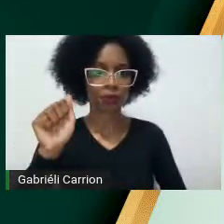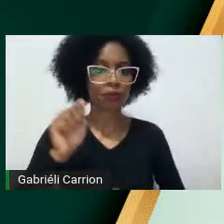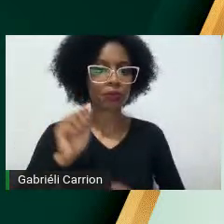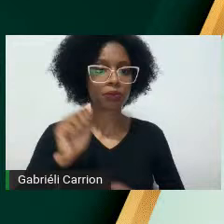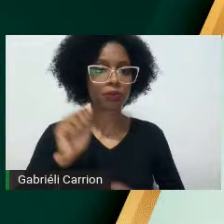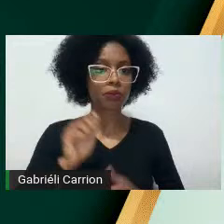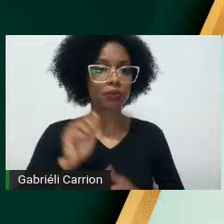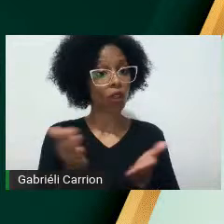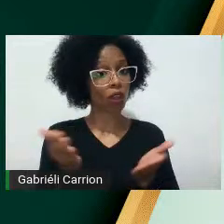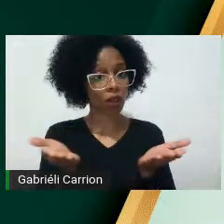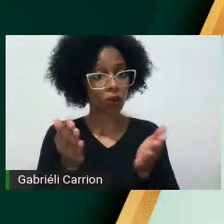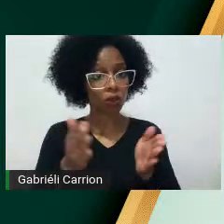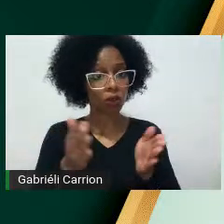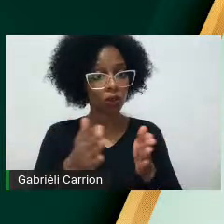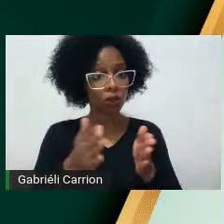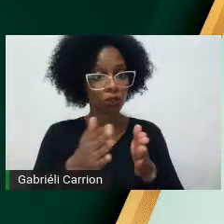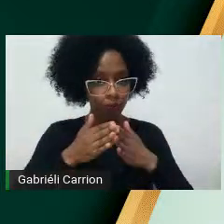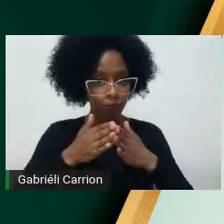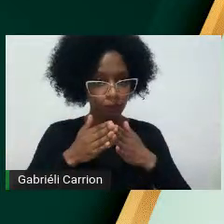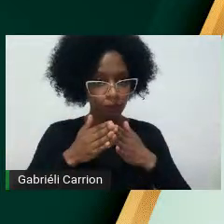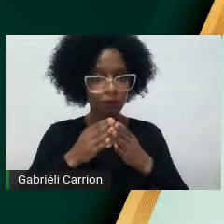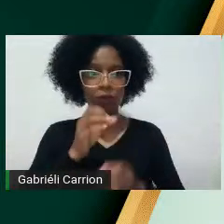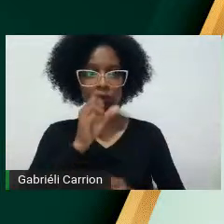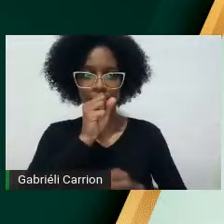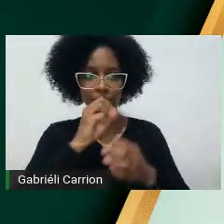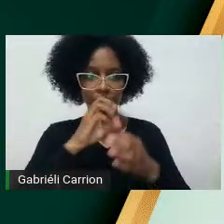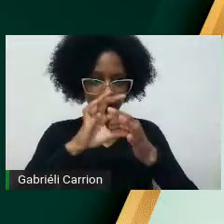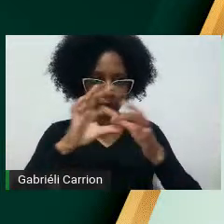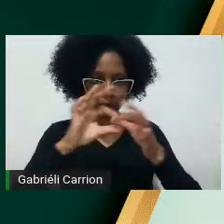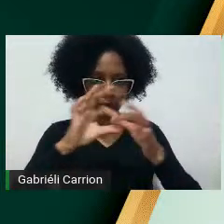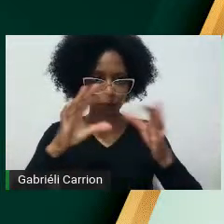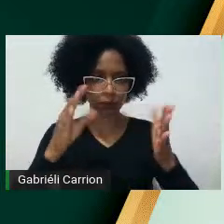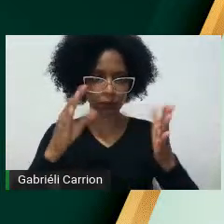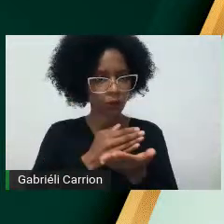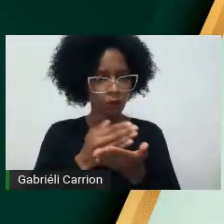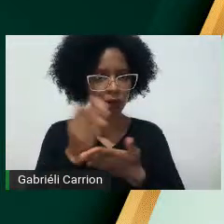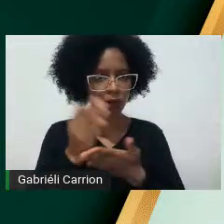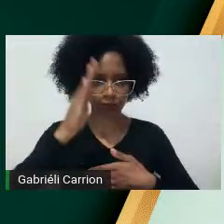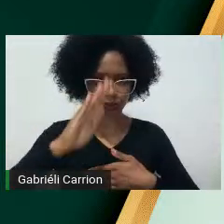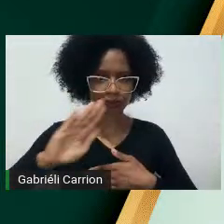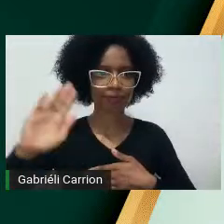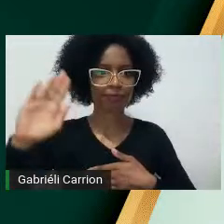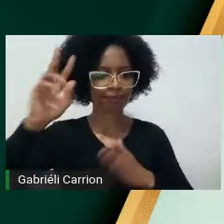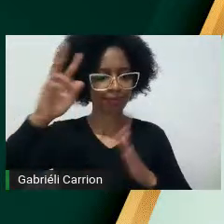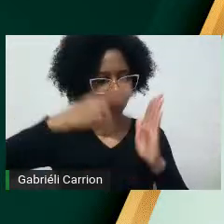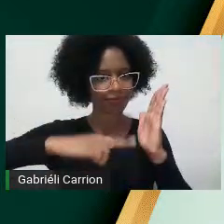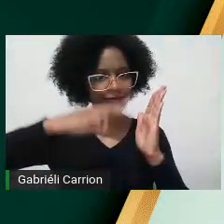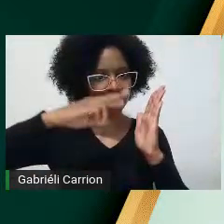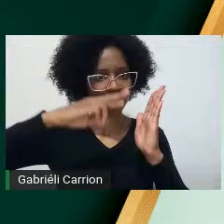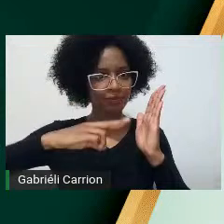a graduanda que abra seu microfone, erga sua mão direita e faça a leitura.